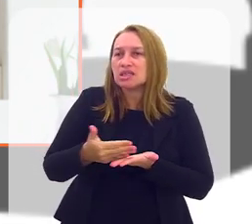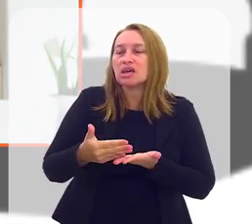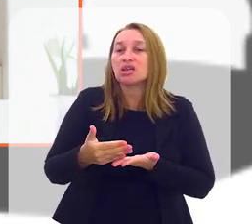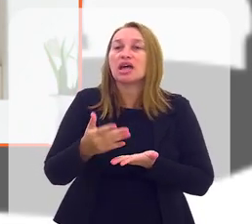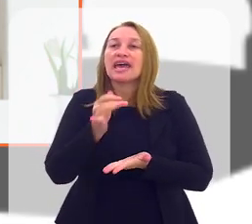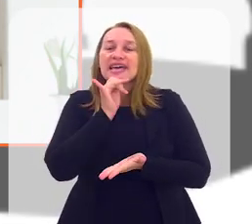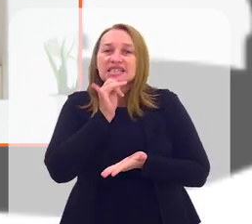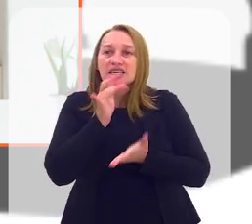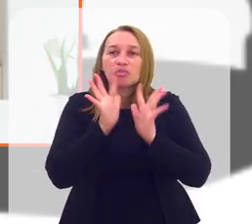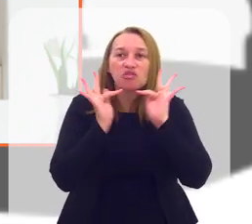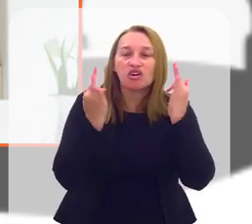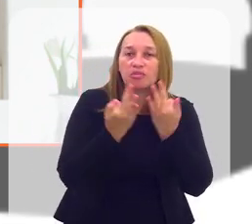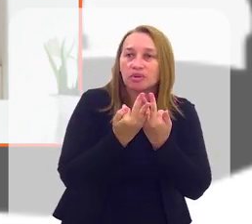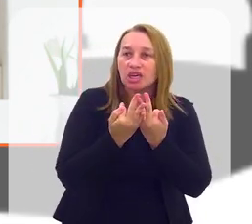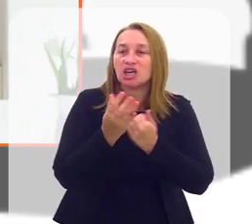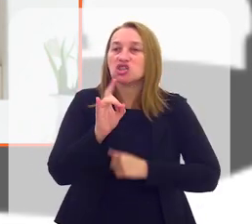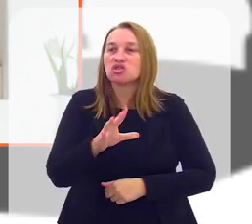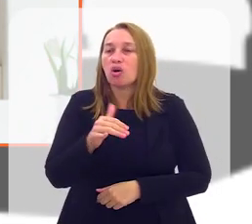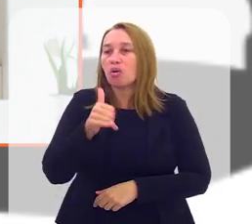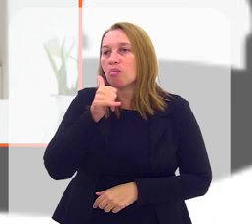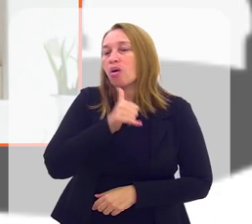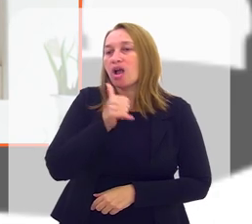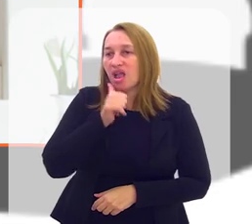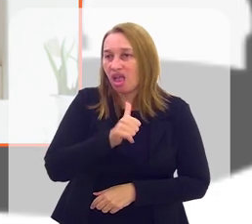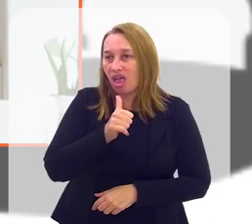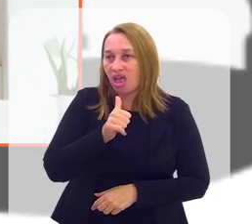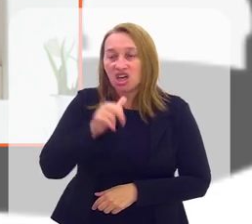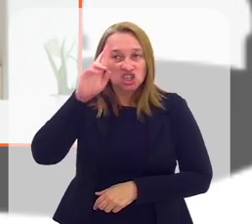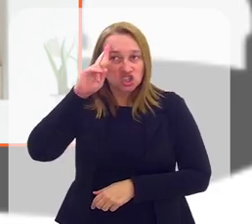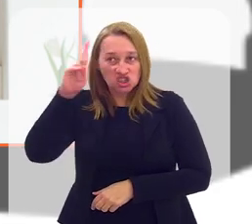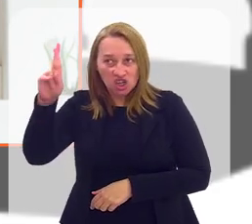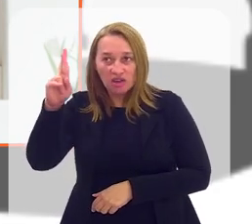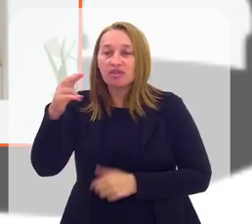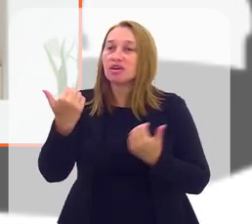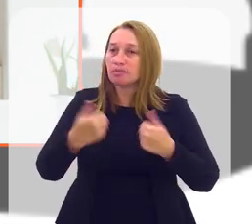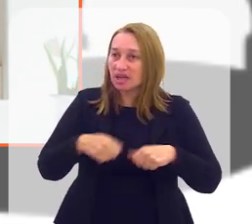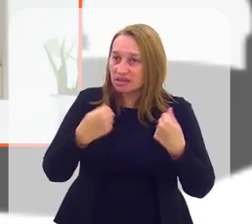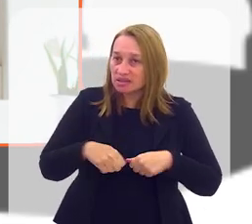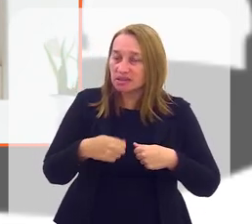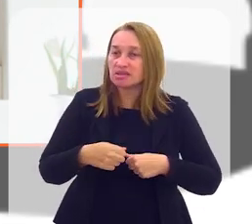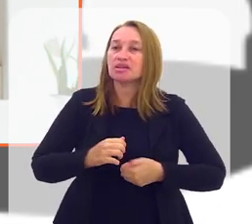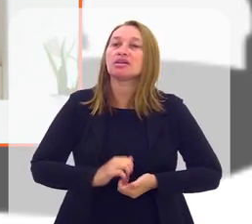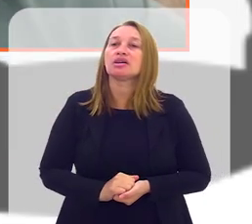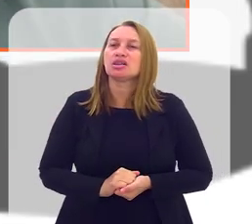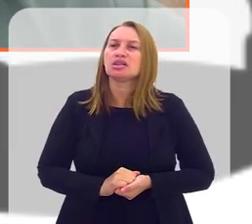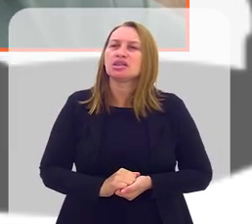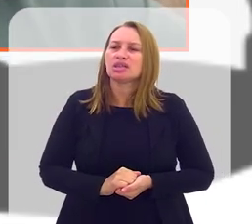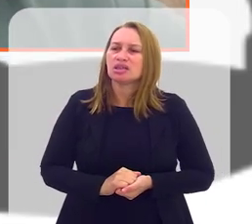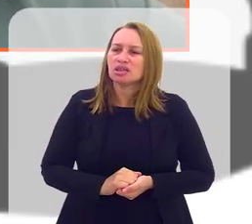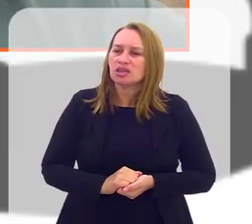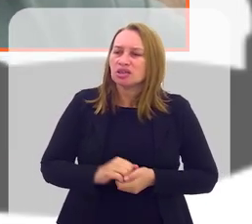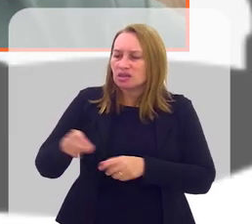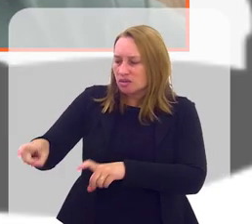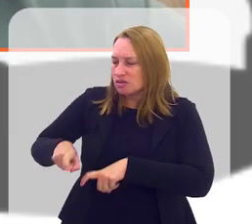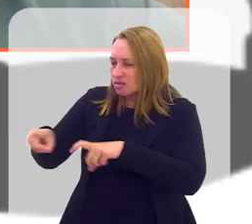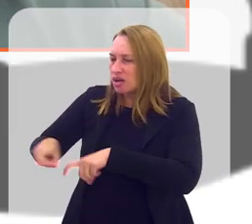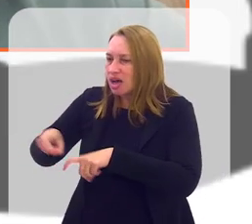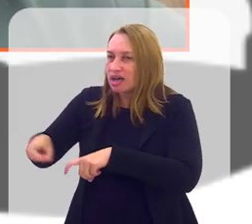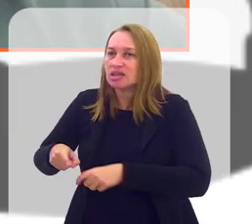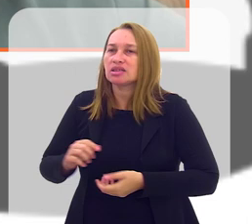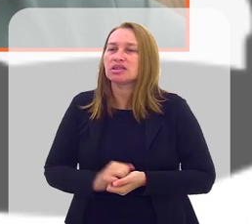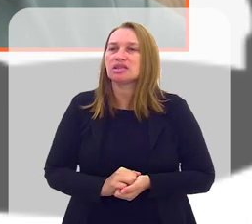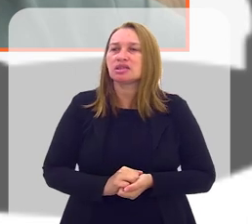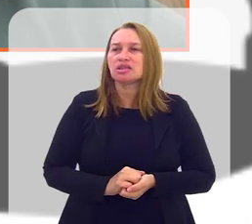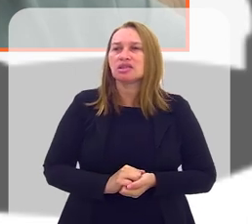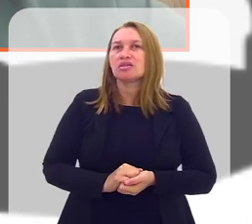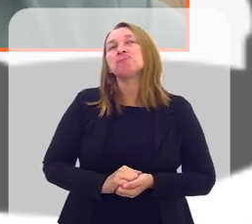por exemplo, por famílias chefiadas por mulheres, áreas rurais, né, que necessitam de urbanização. Quer dizer, ele é bastante